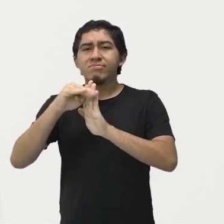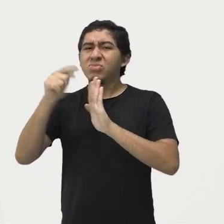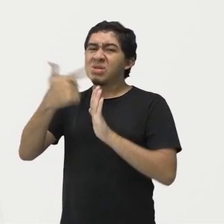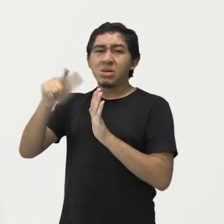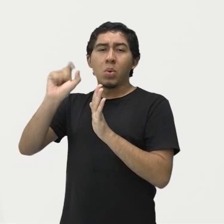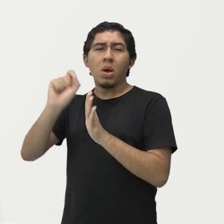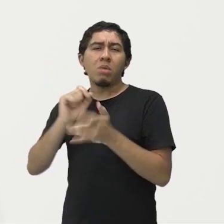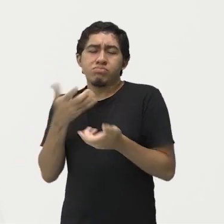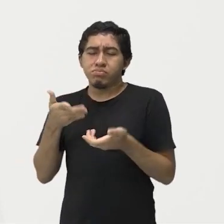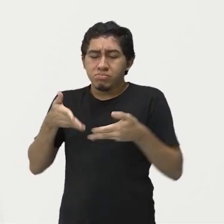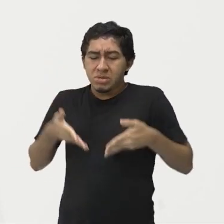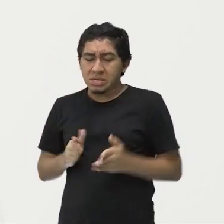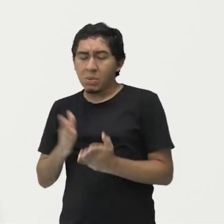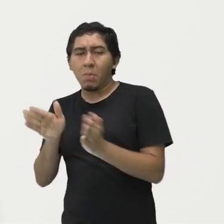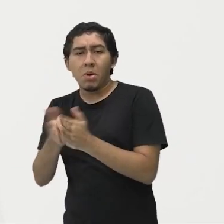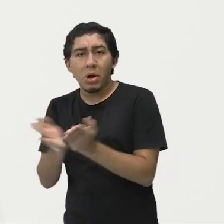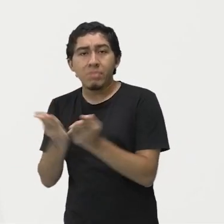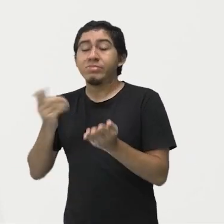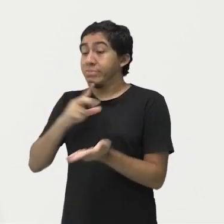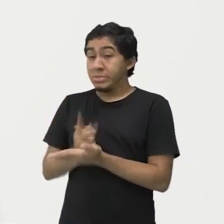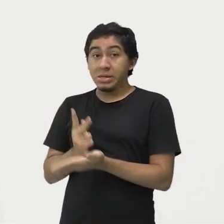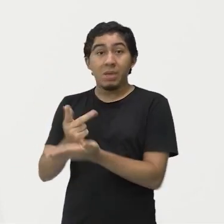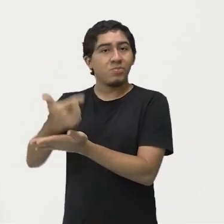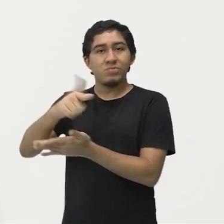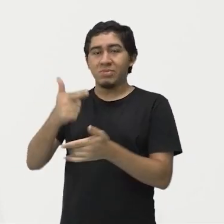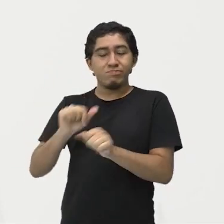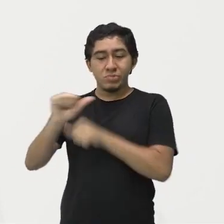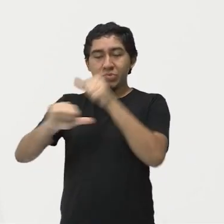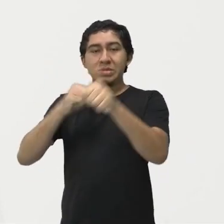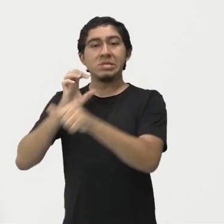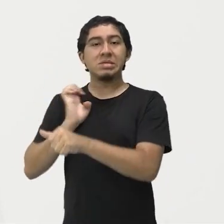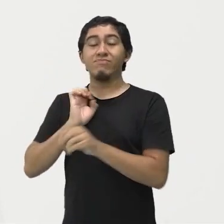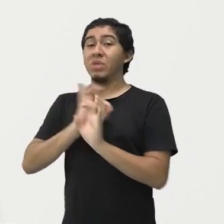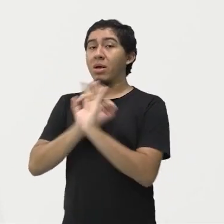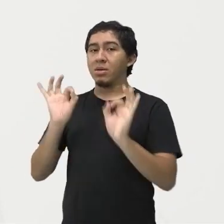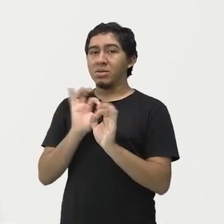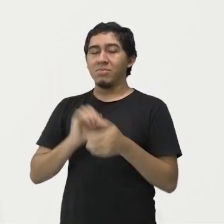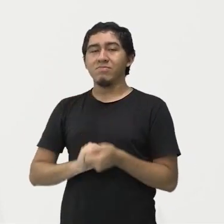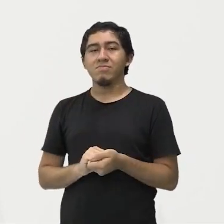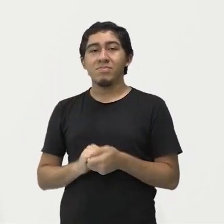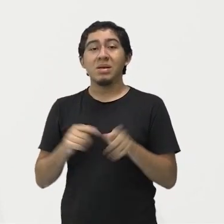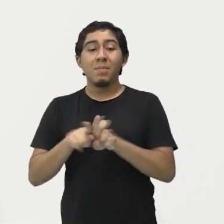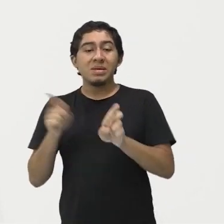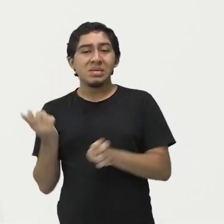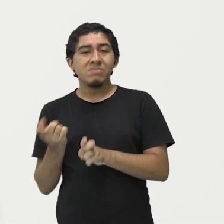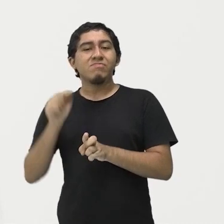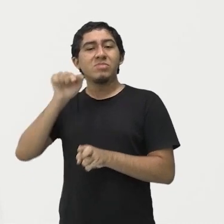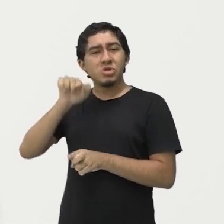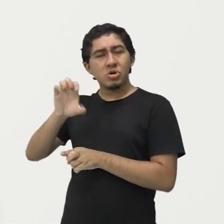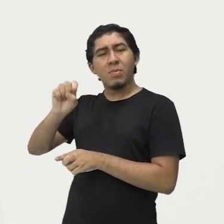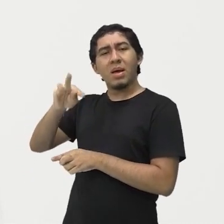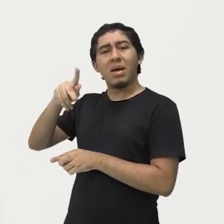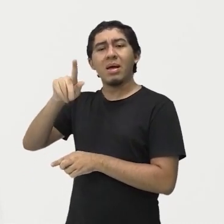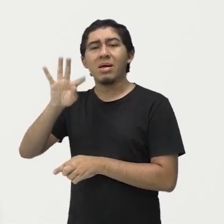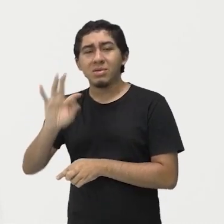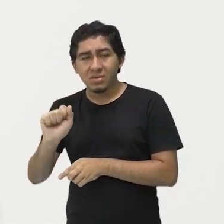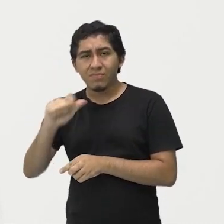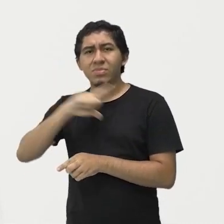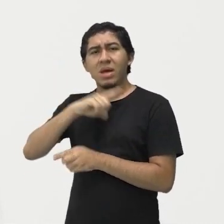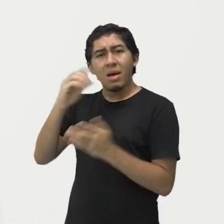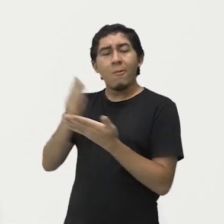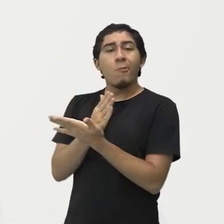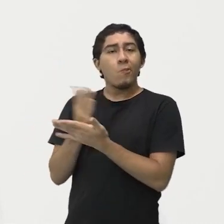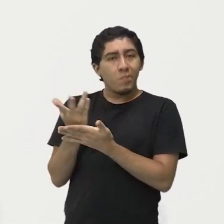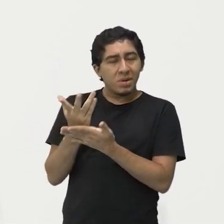Esparta, ainda que houvesse uma mobilidade social, onde as pessoas poderiam ascender, crescer